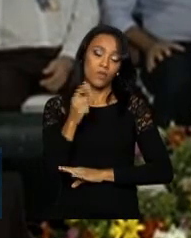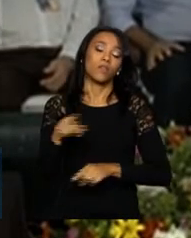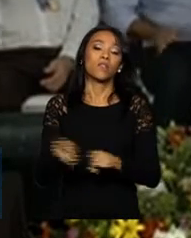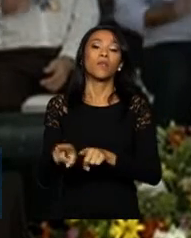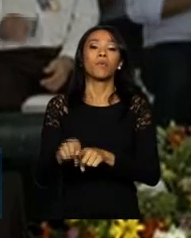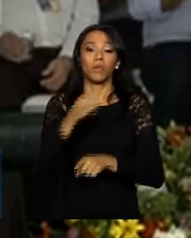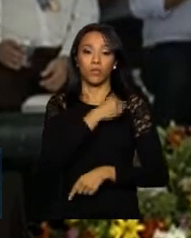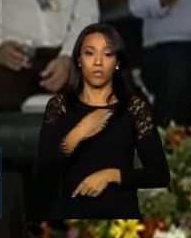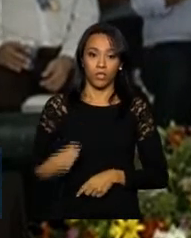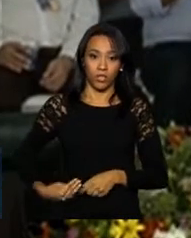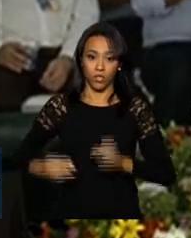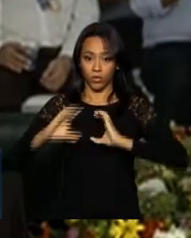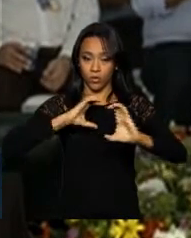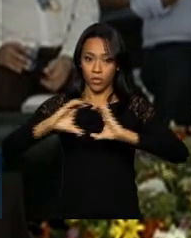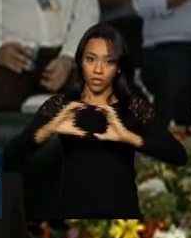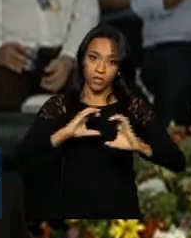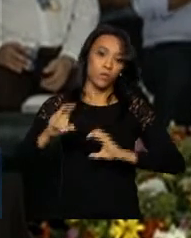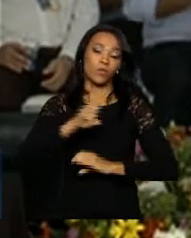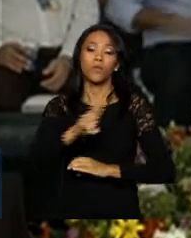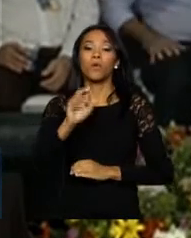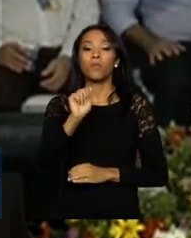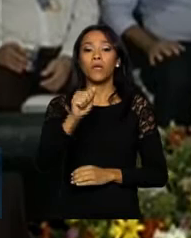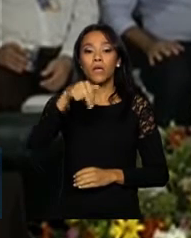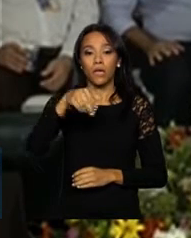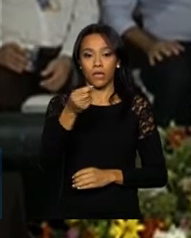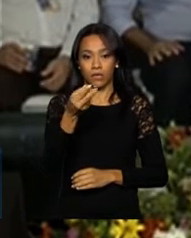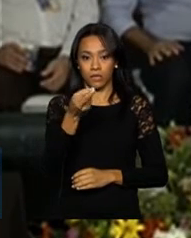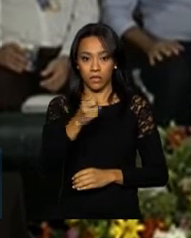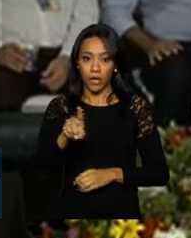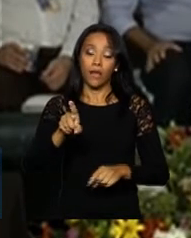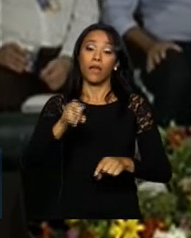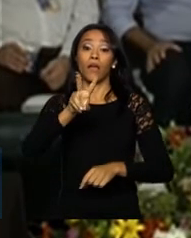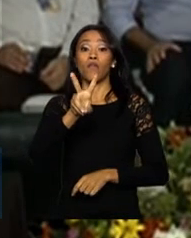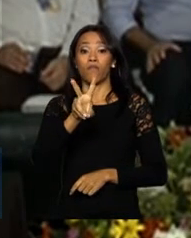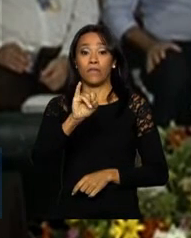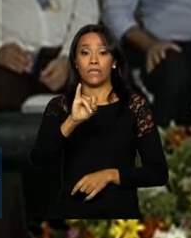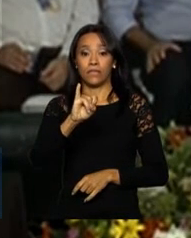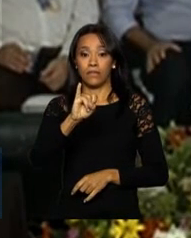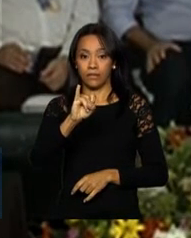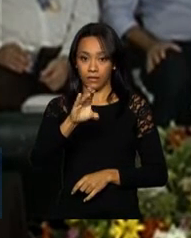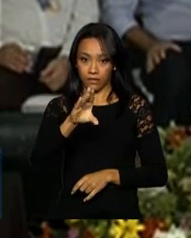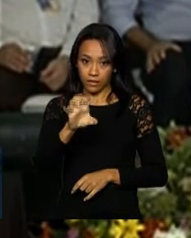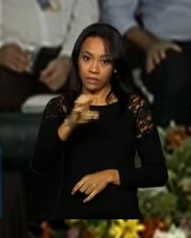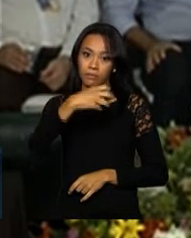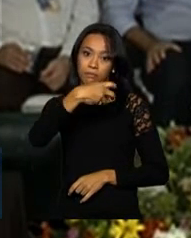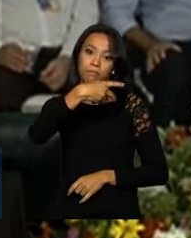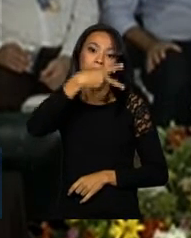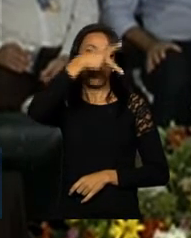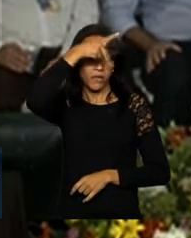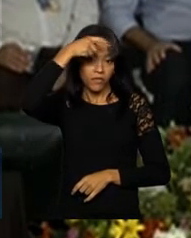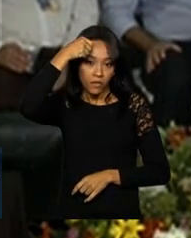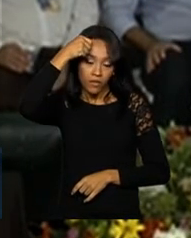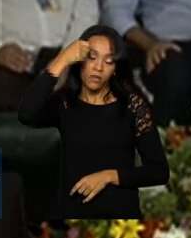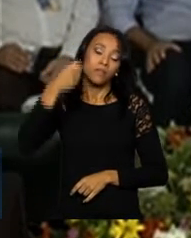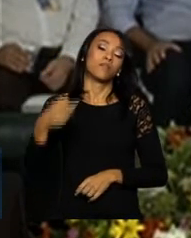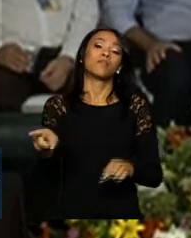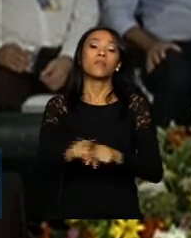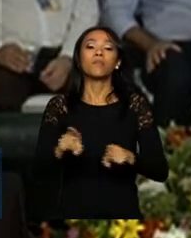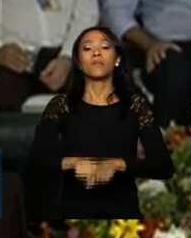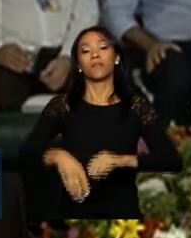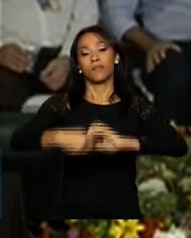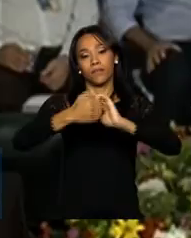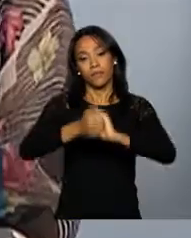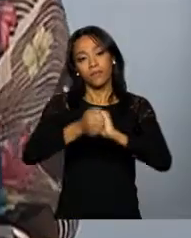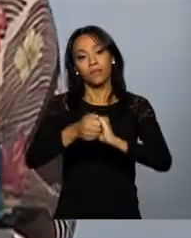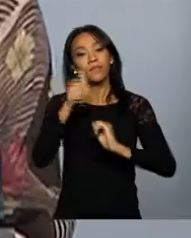Comunicações, André Figueiredo, o vice-prefeito Paulo Guerra, e a beneficiária Luciana Lima da